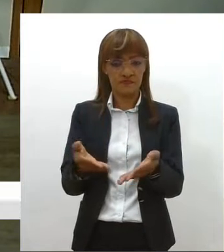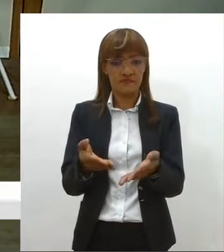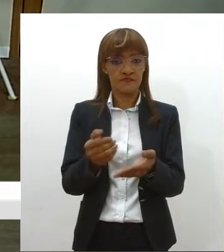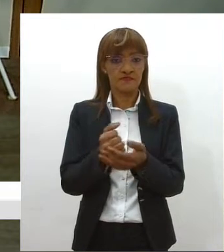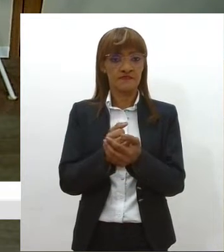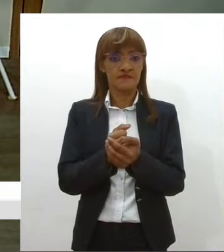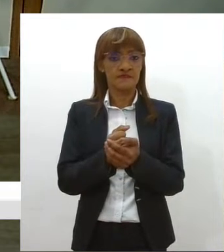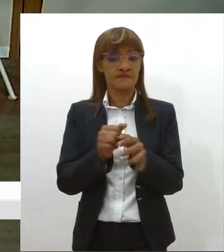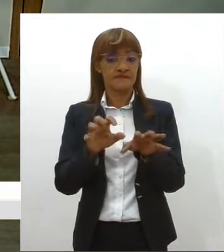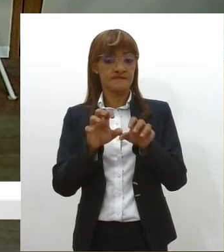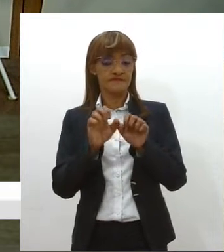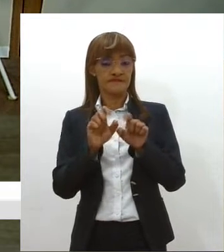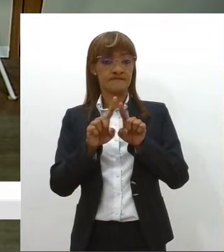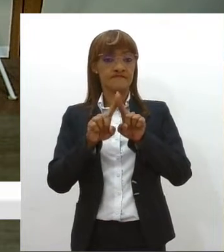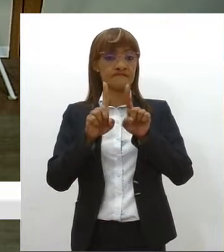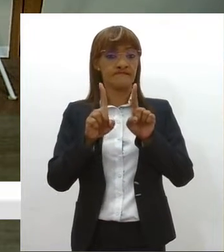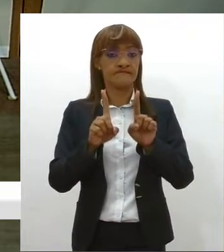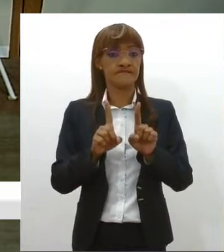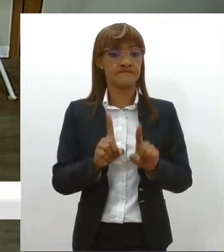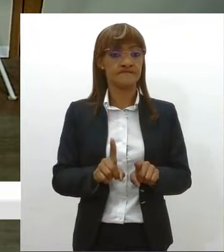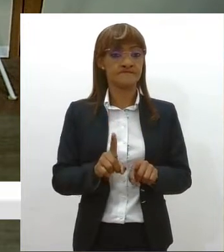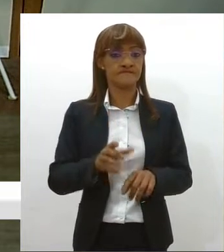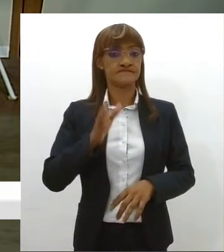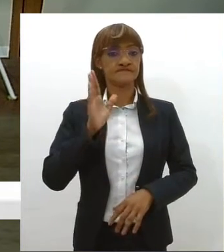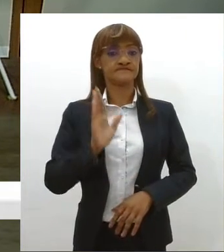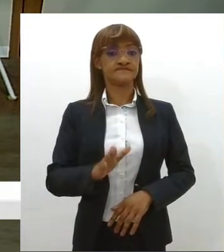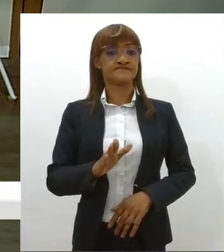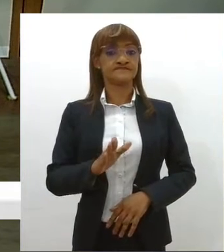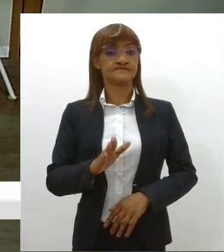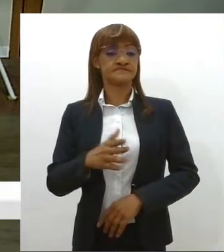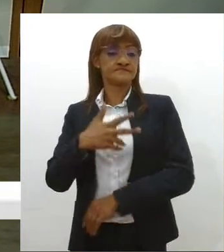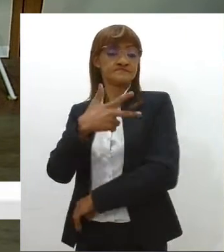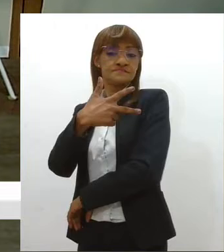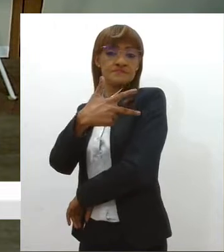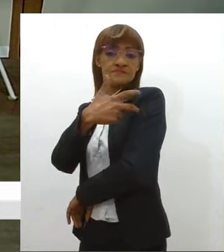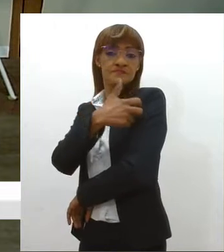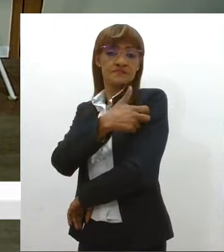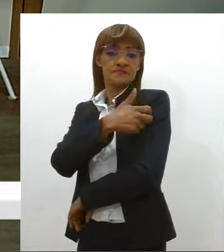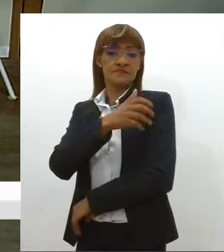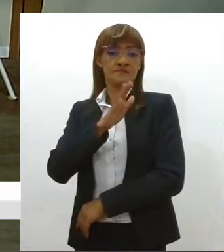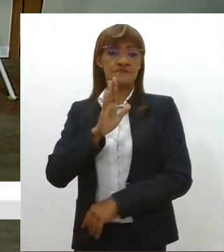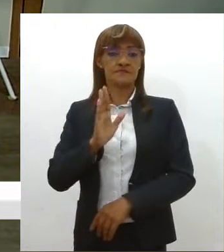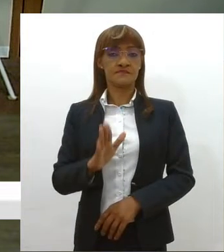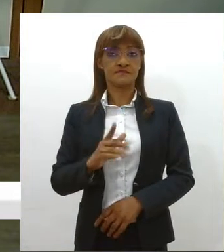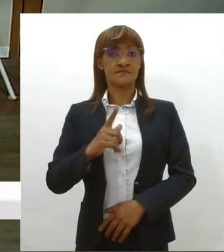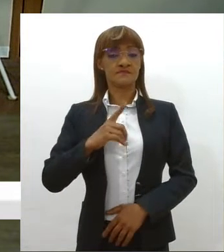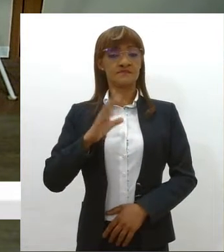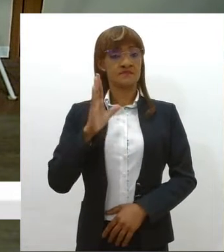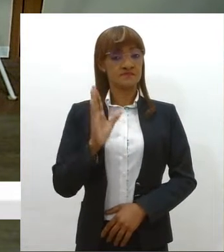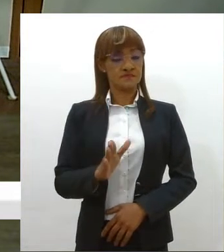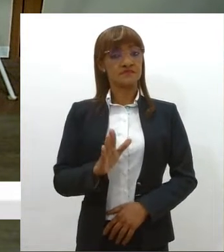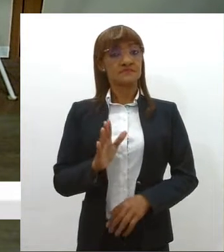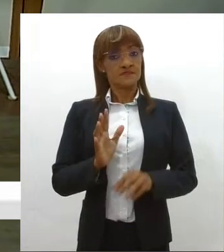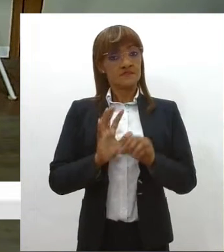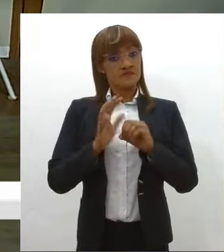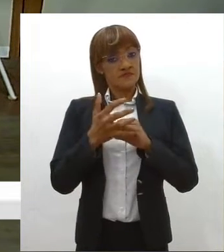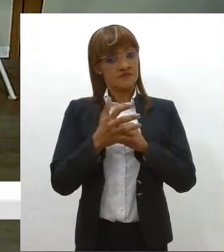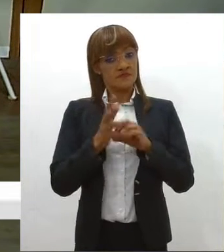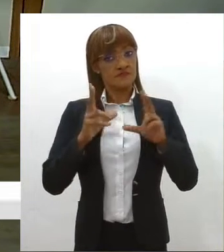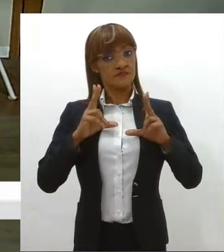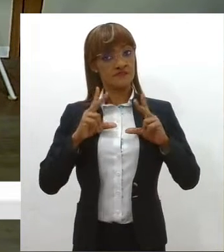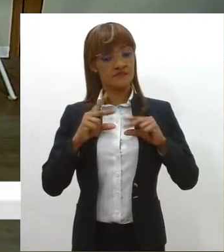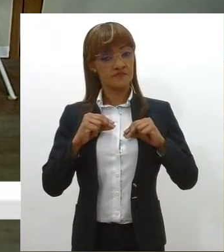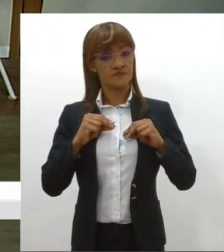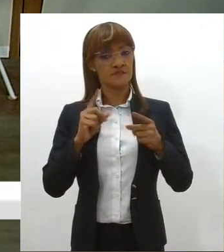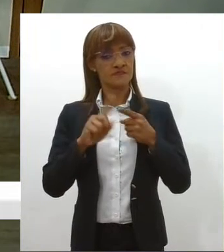mas sequelas em relação à vacina, né? Quando se toma a vacina da COVID-19, também se detectou aí